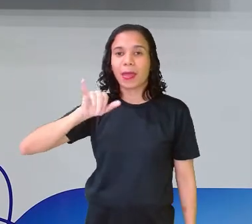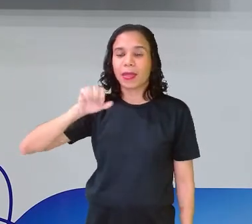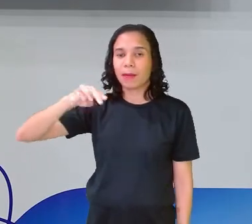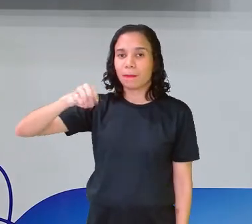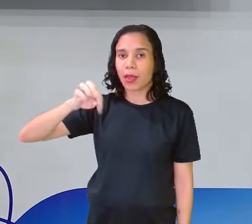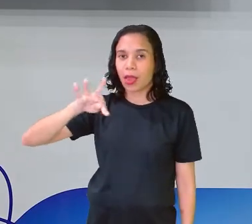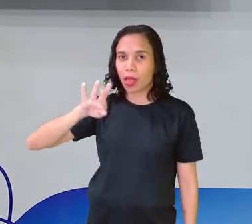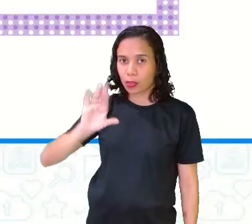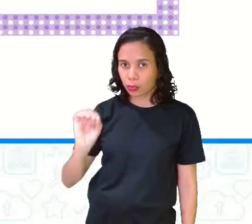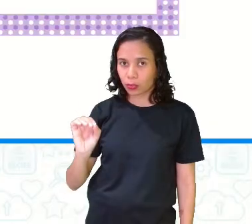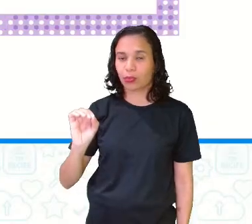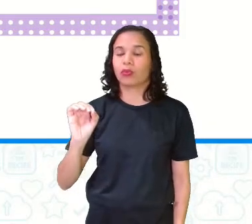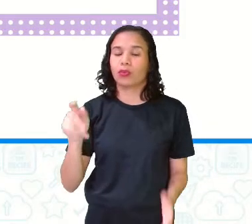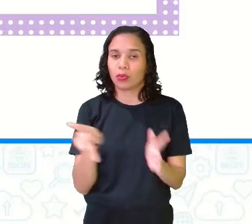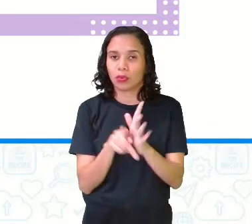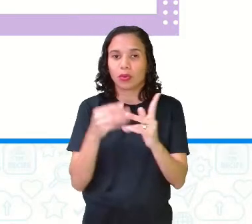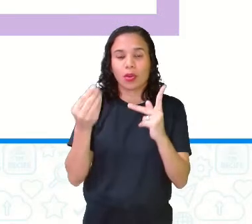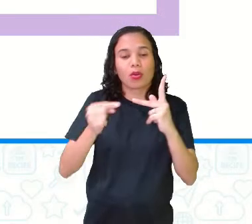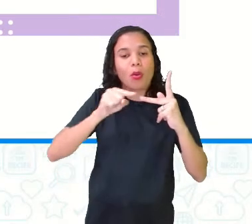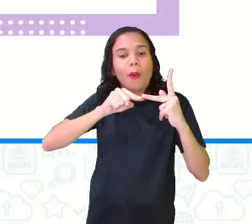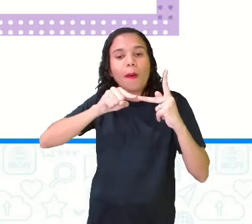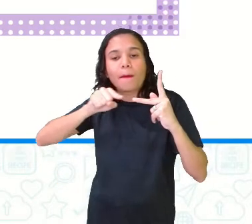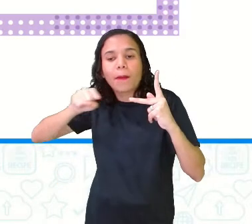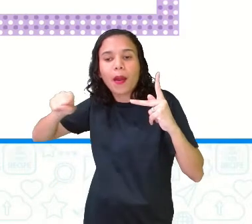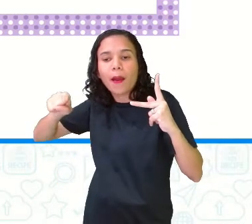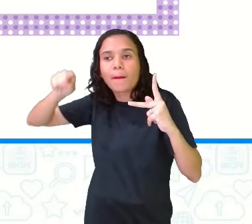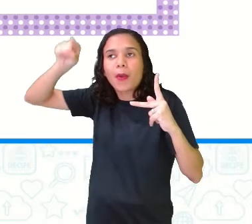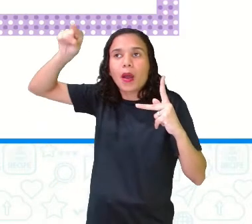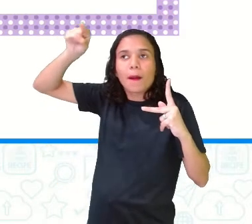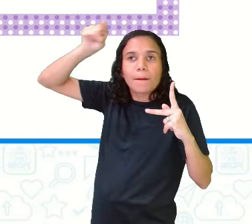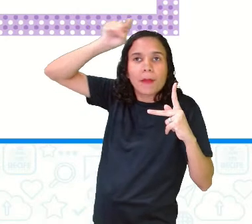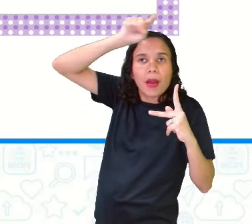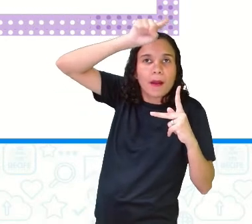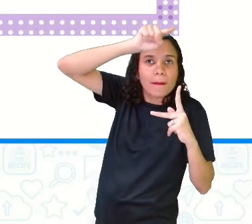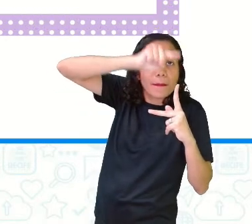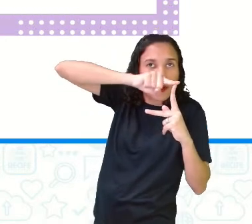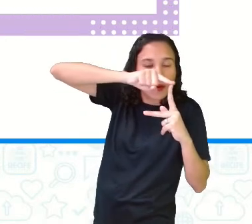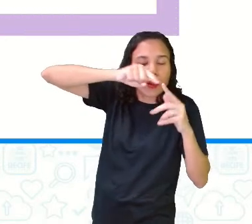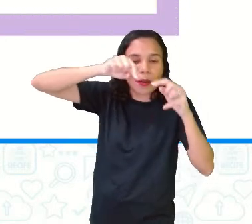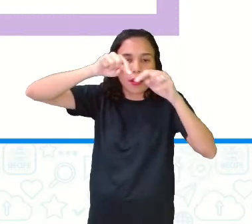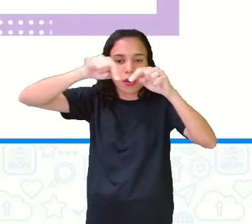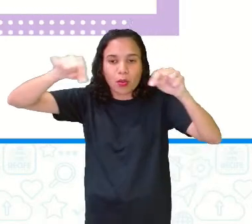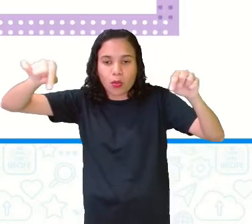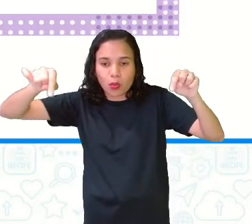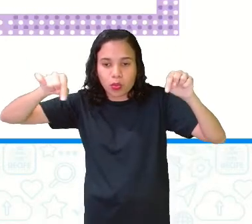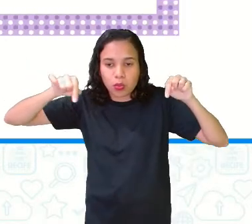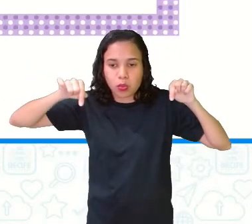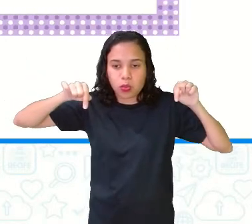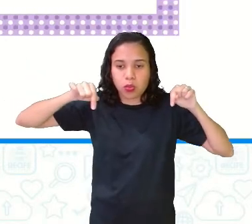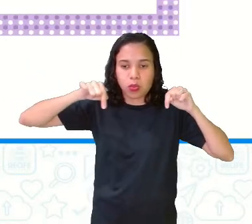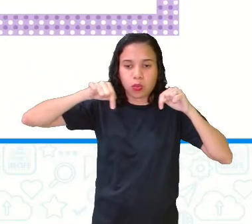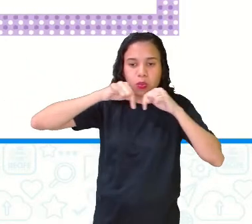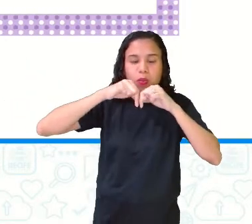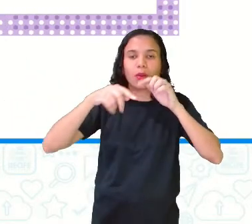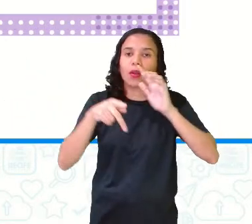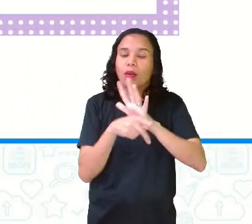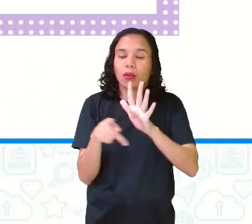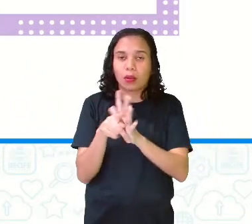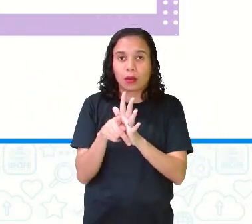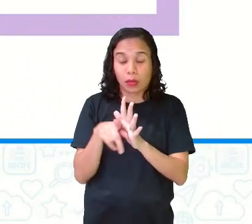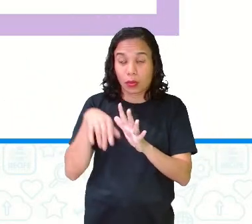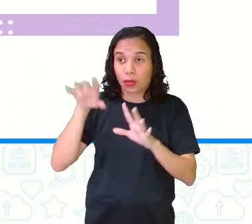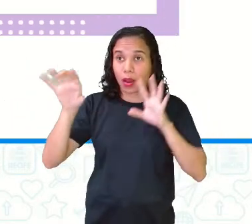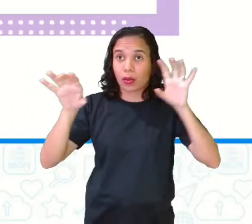perímetro. O contorno da minha figura poligonal. Quando eu faço a adição de todos